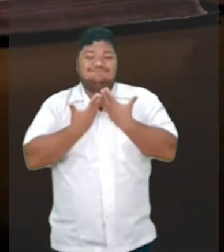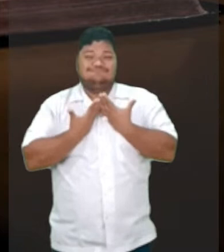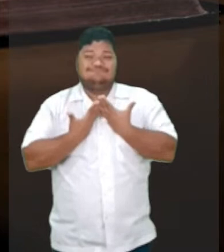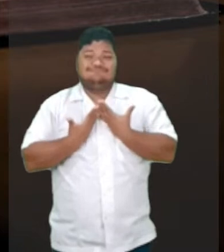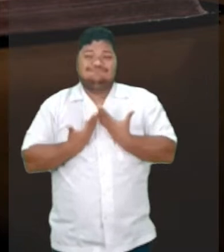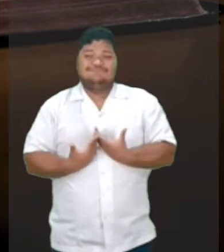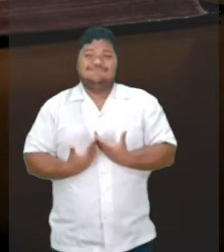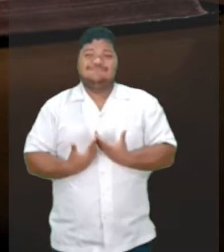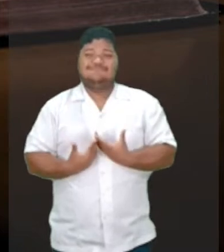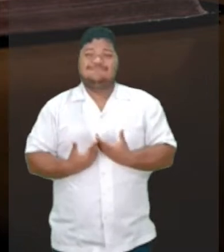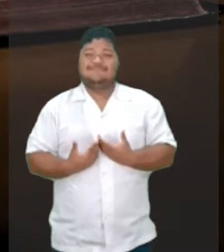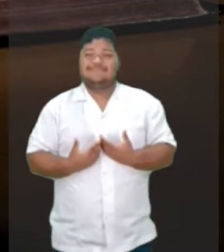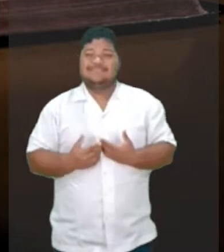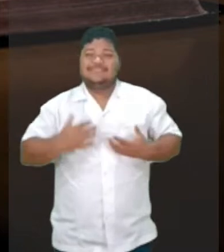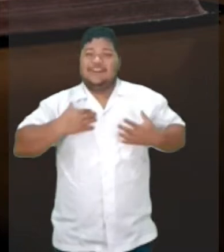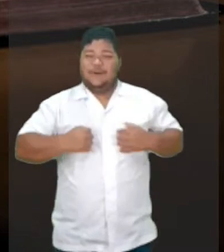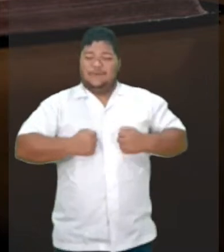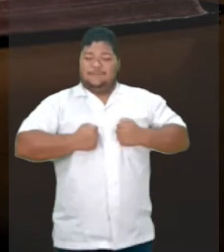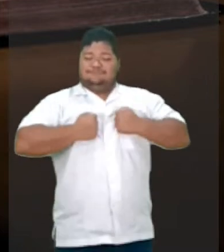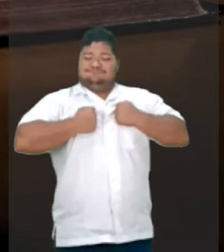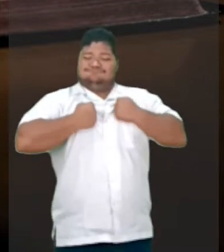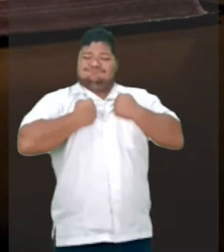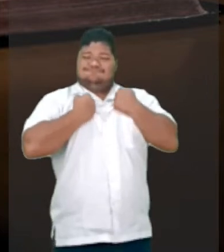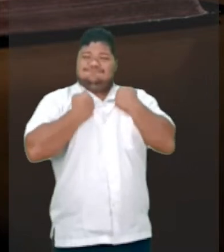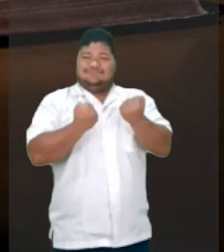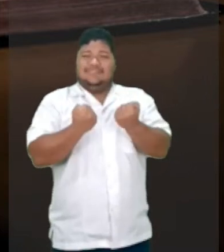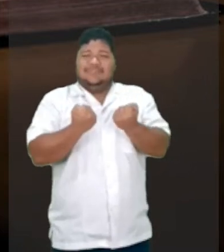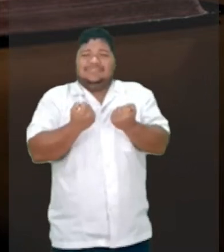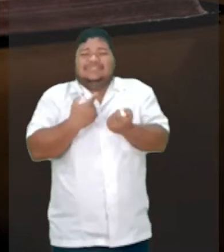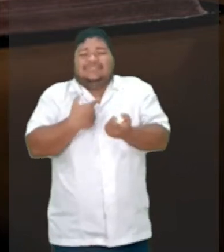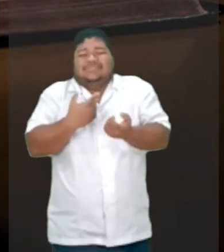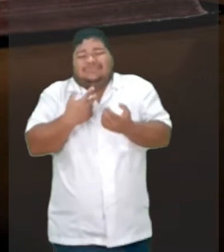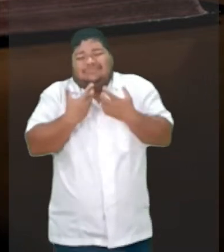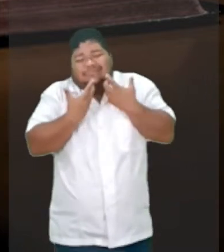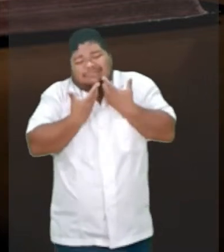dá grande vigor ao que está sem forças.